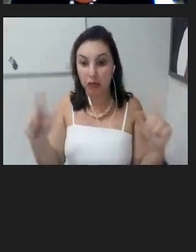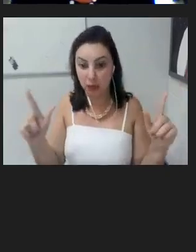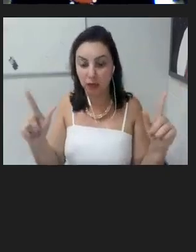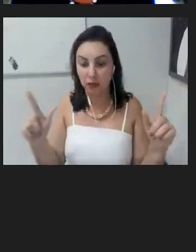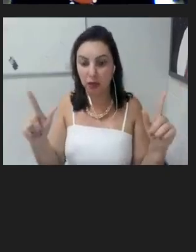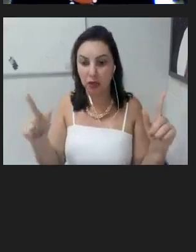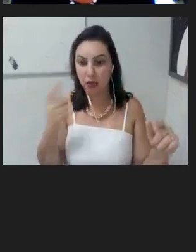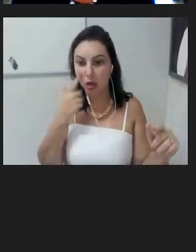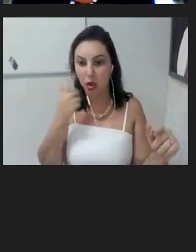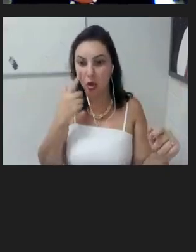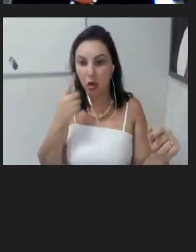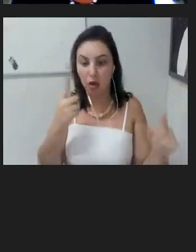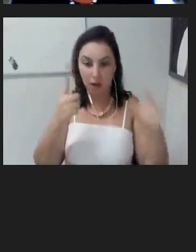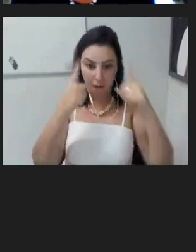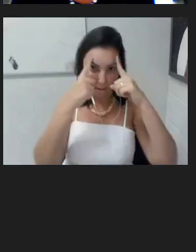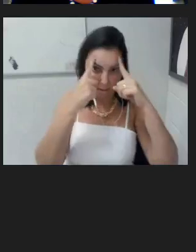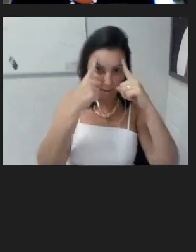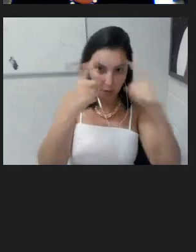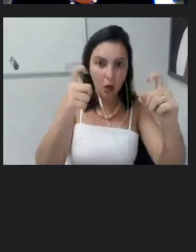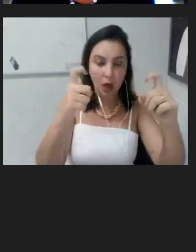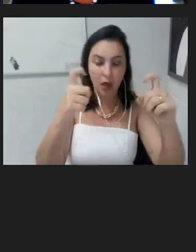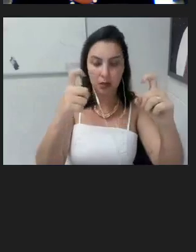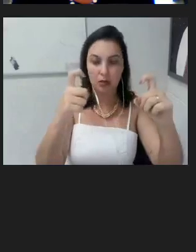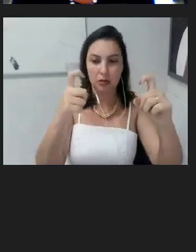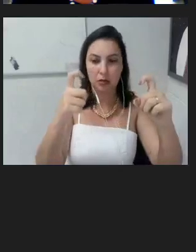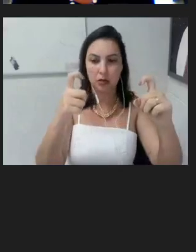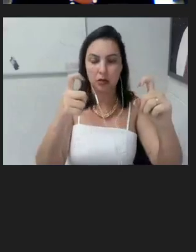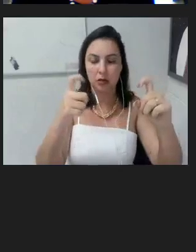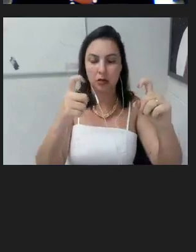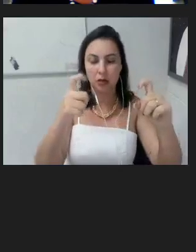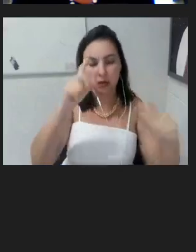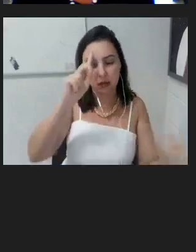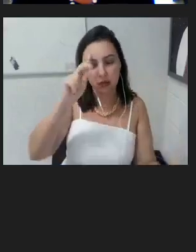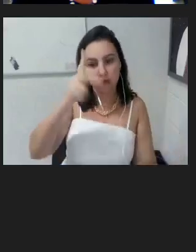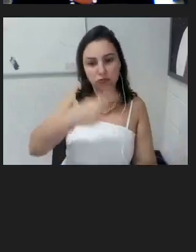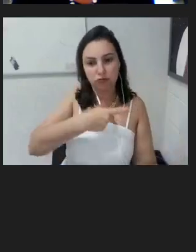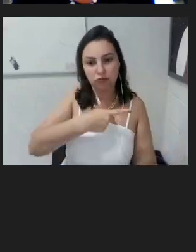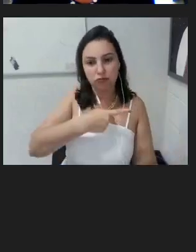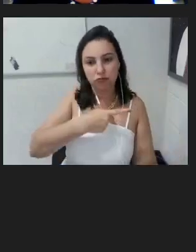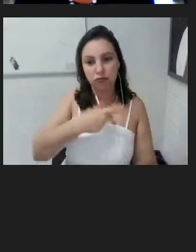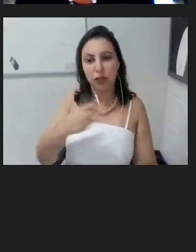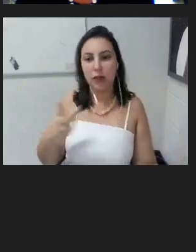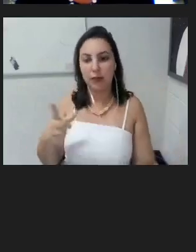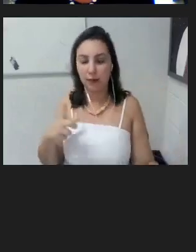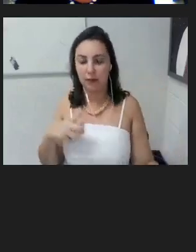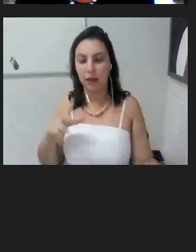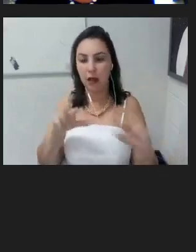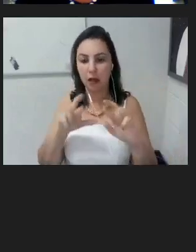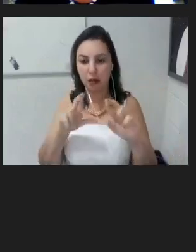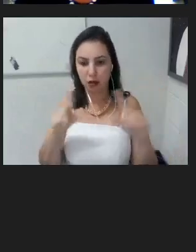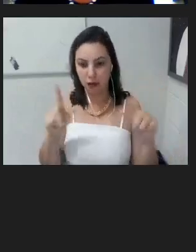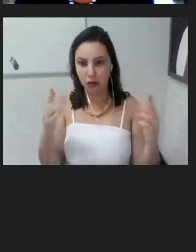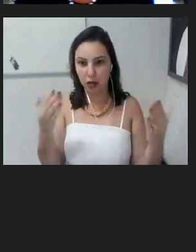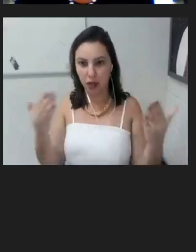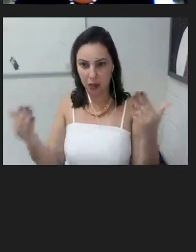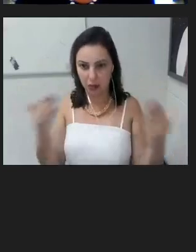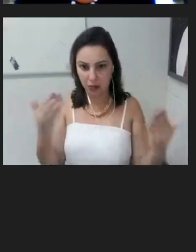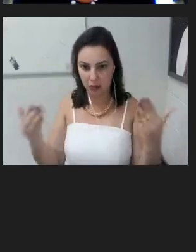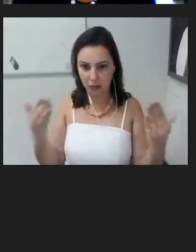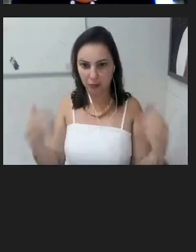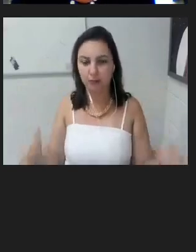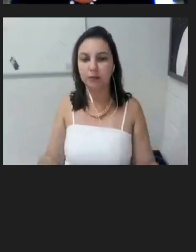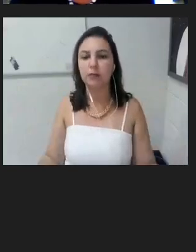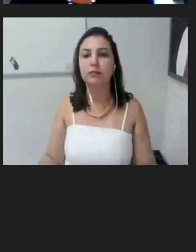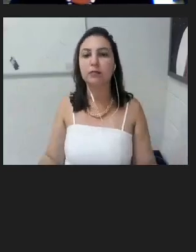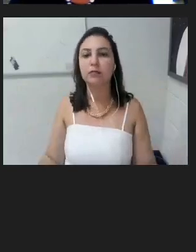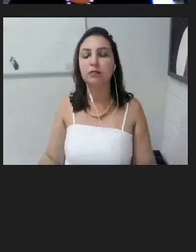A violência que é provocada em si mesmo, ela tem diferentes intenções. Quando